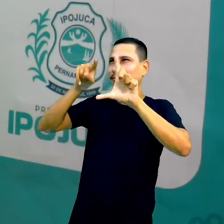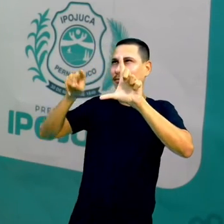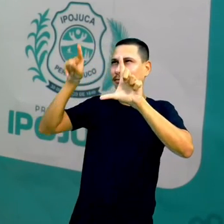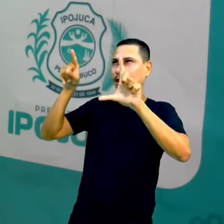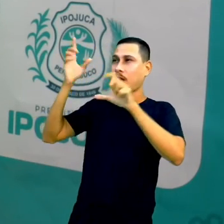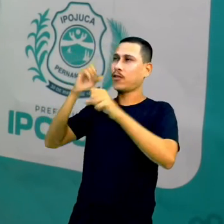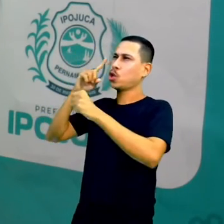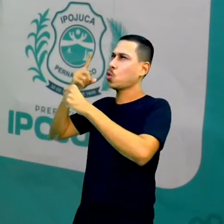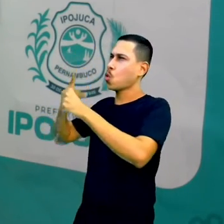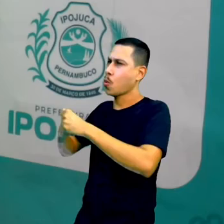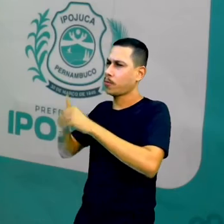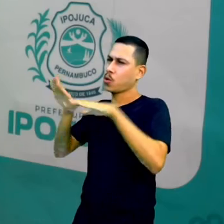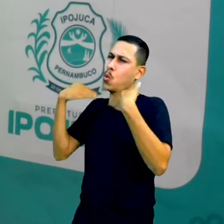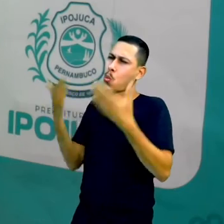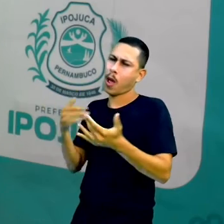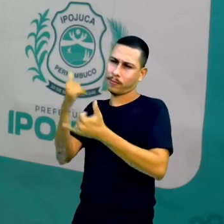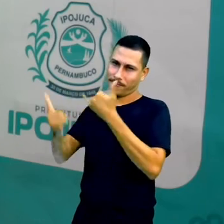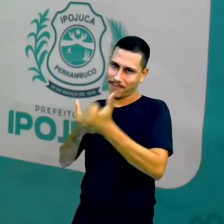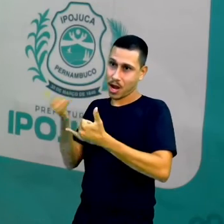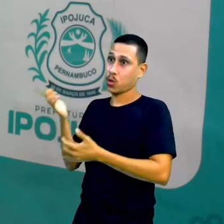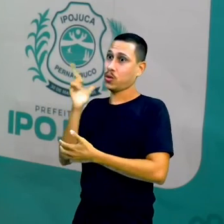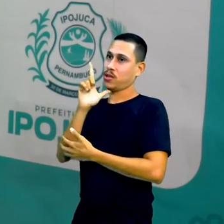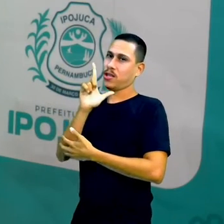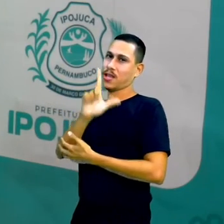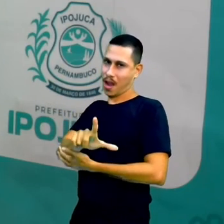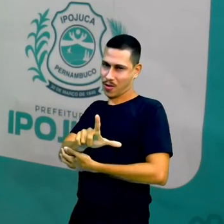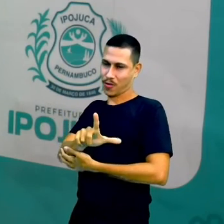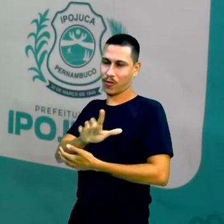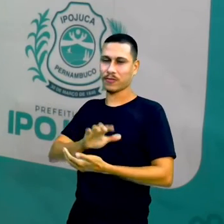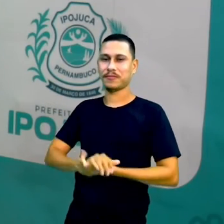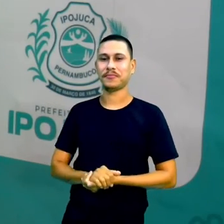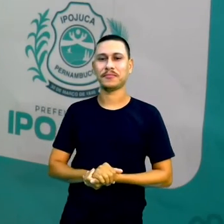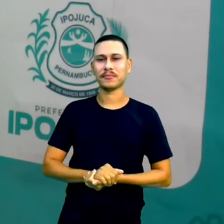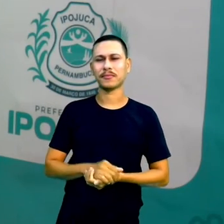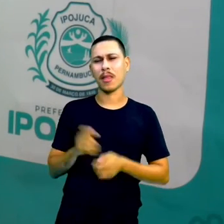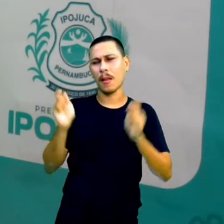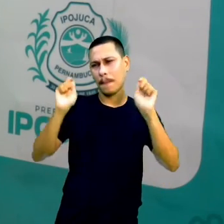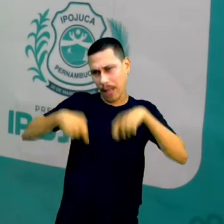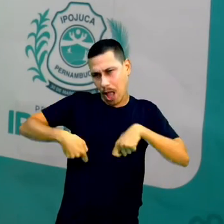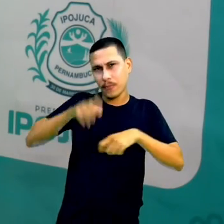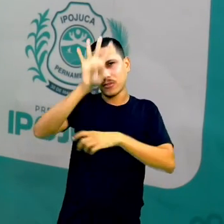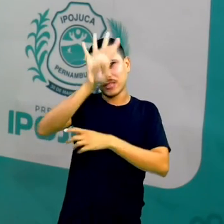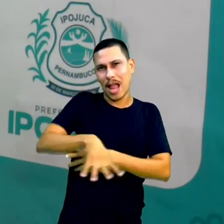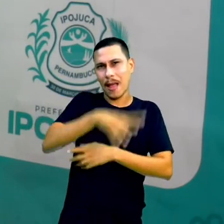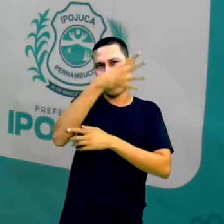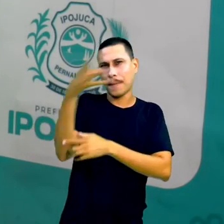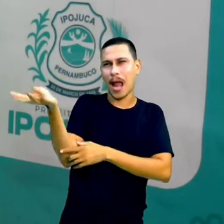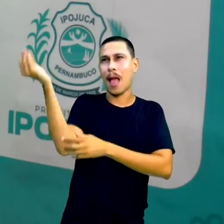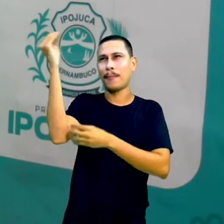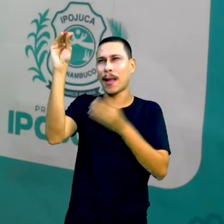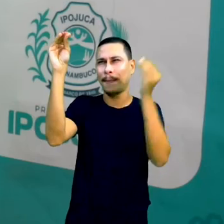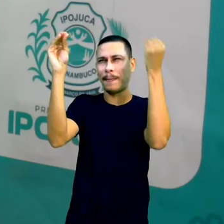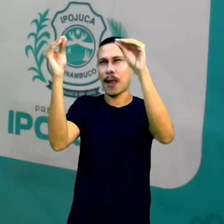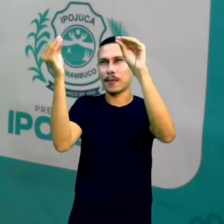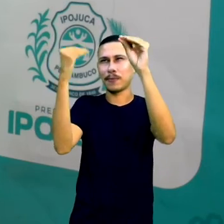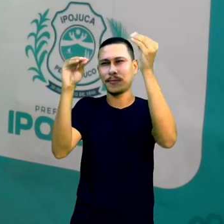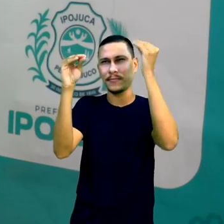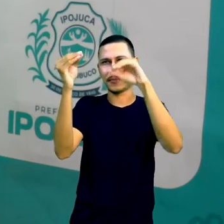saber qual foi o brinquedo que ganhou. Para isso, temos que preencher esta tabelinha aqui,